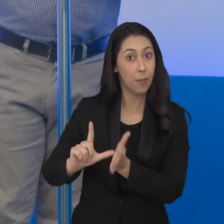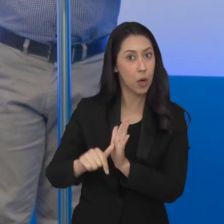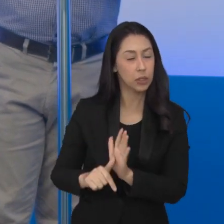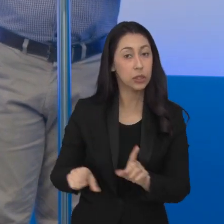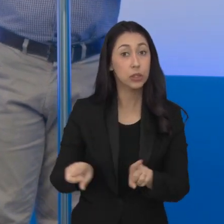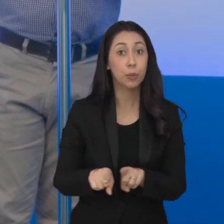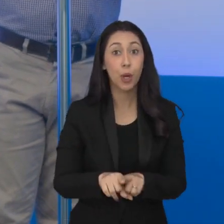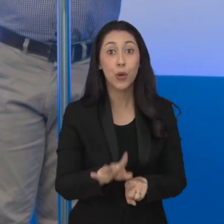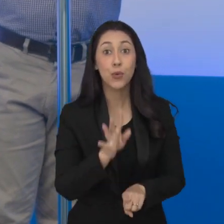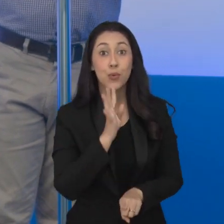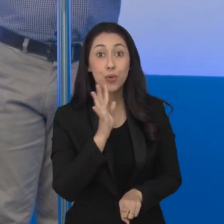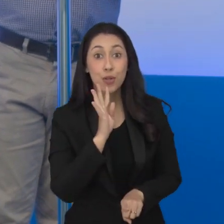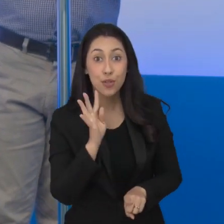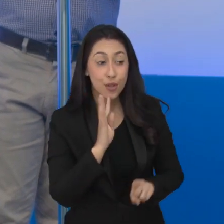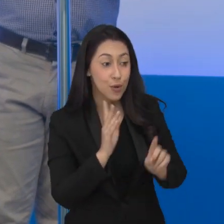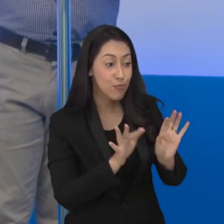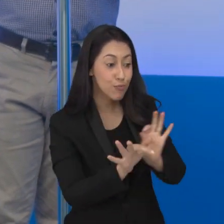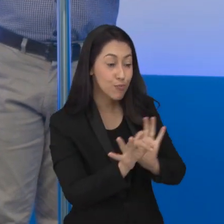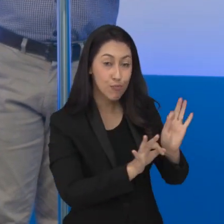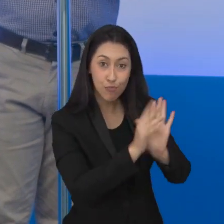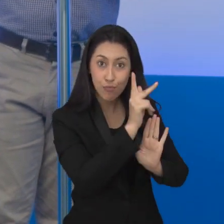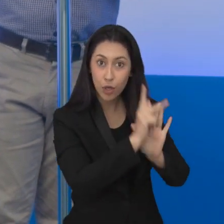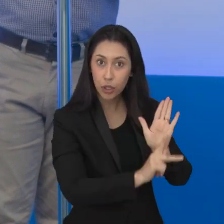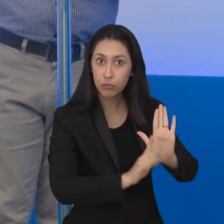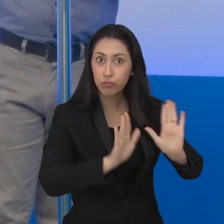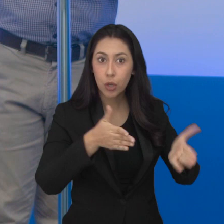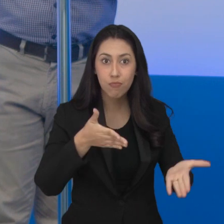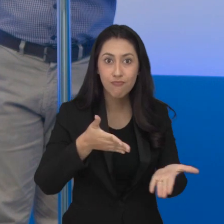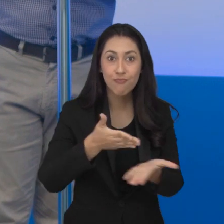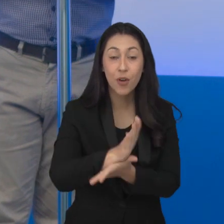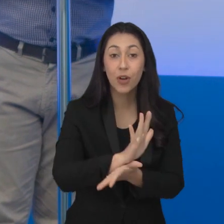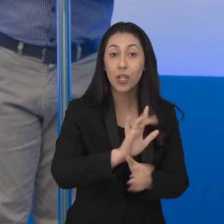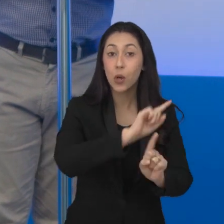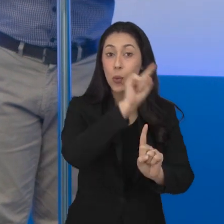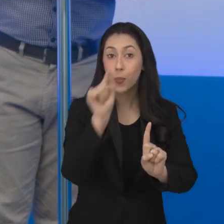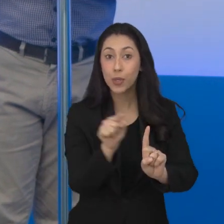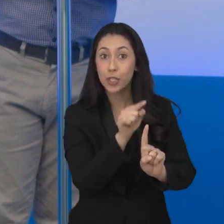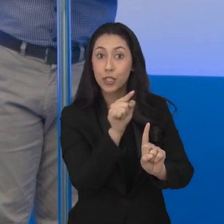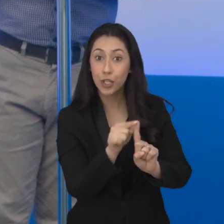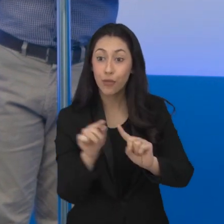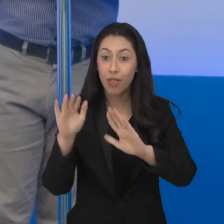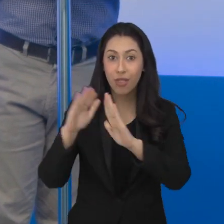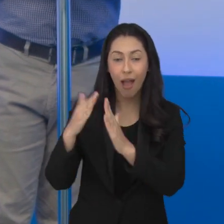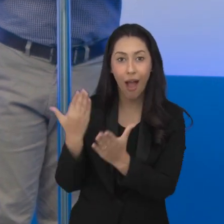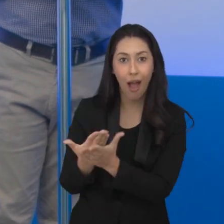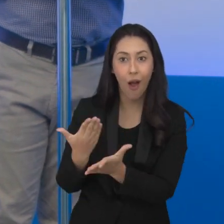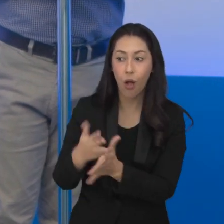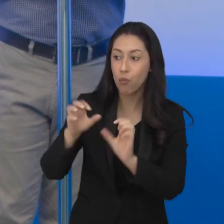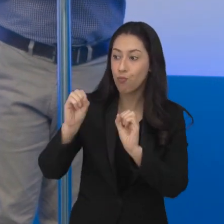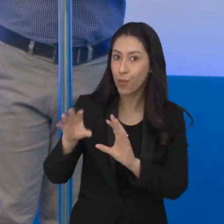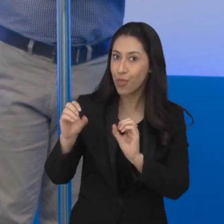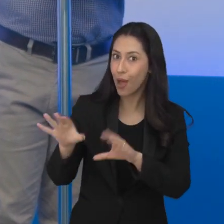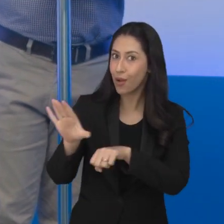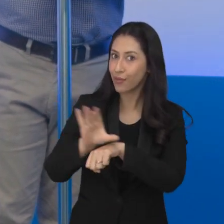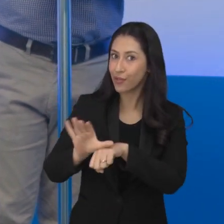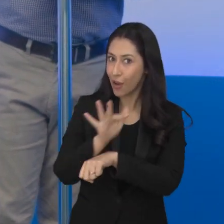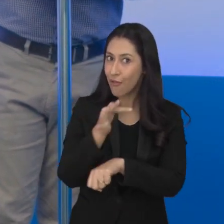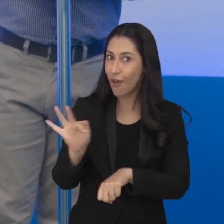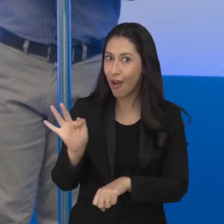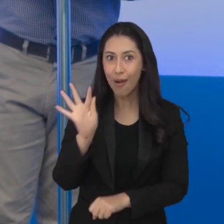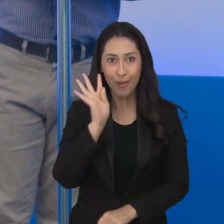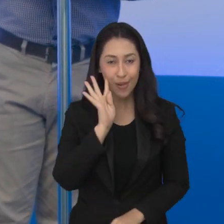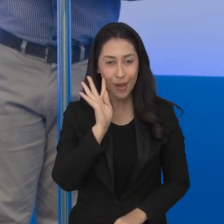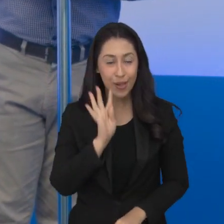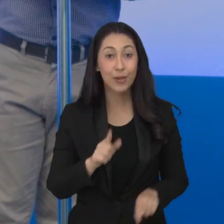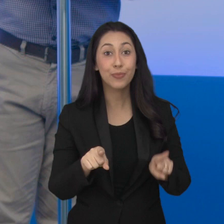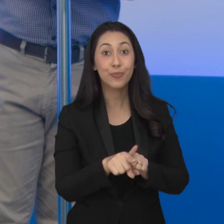e conhecer uma matéria já aprovada pelos vereadores que vai levar para a sala de aula o estudo sobre a Constituição Federal. Legal, né?